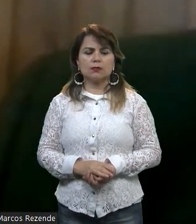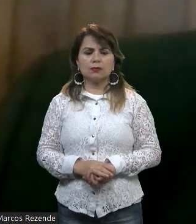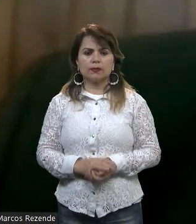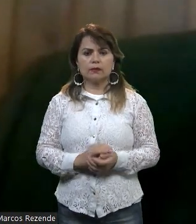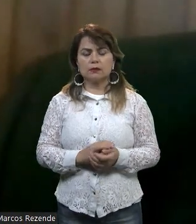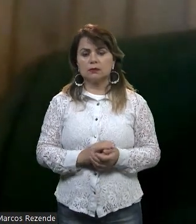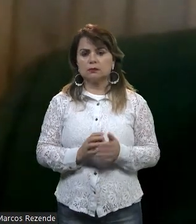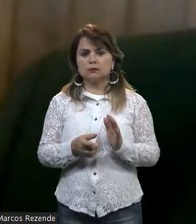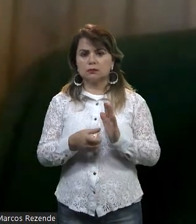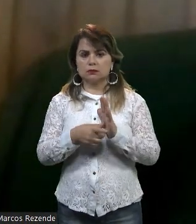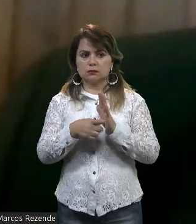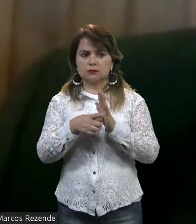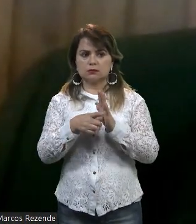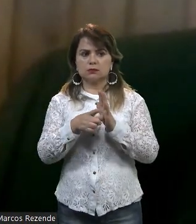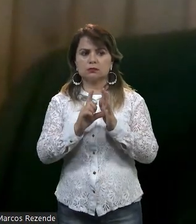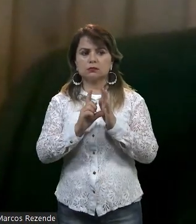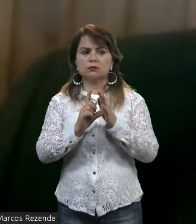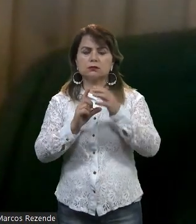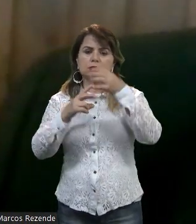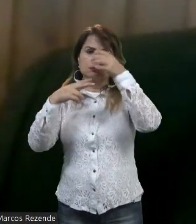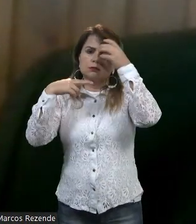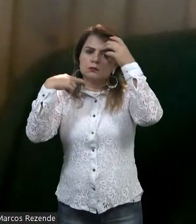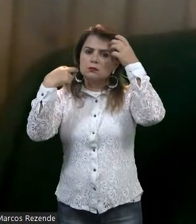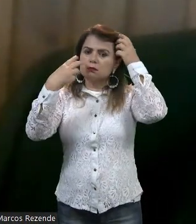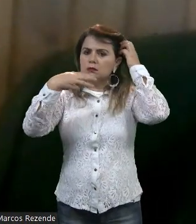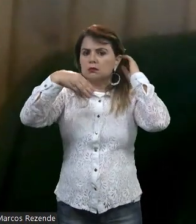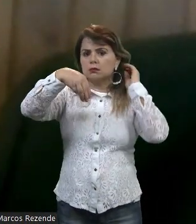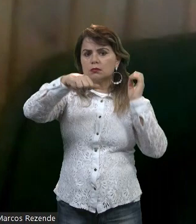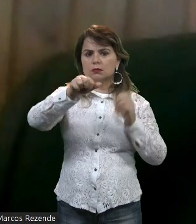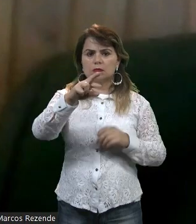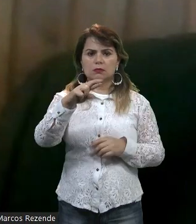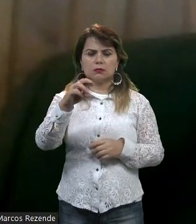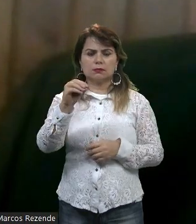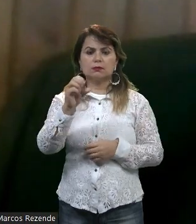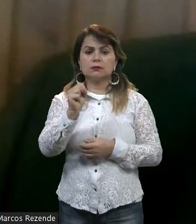Antes, porém, questão de ordem, vereador Marcos Custódio.